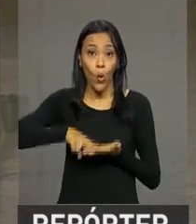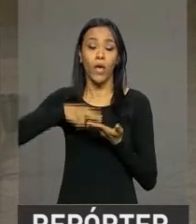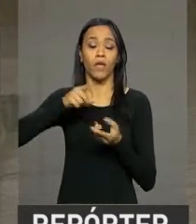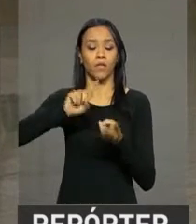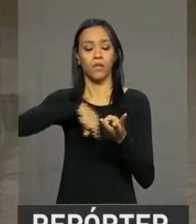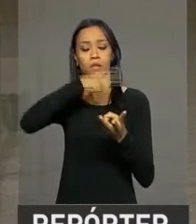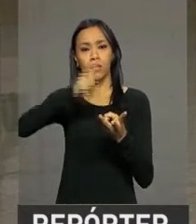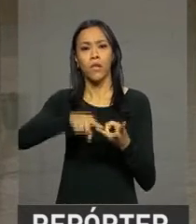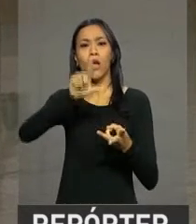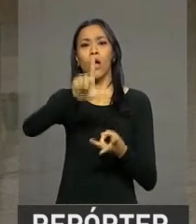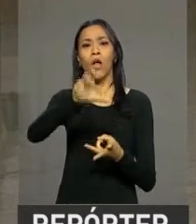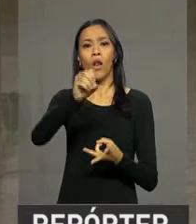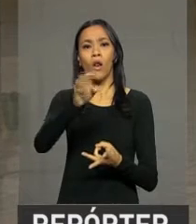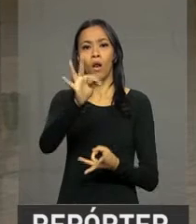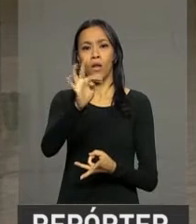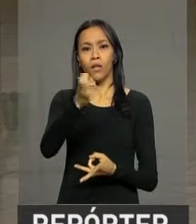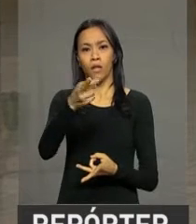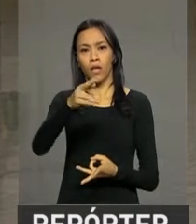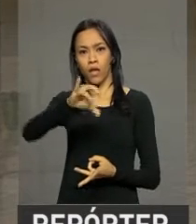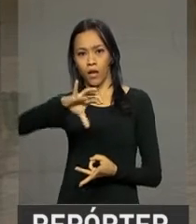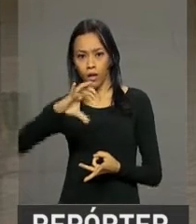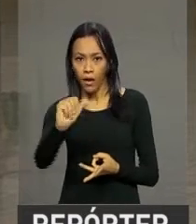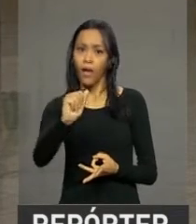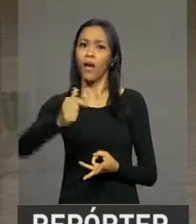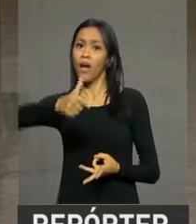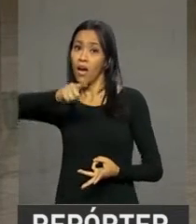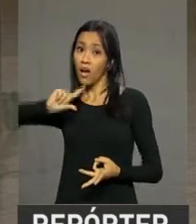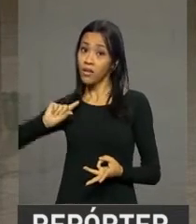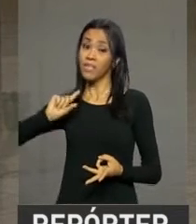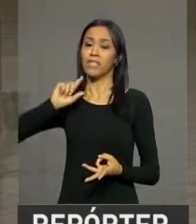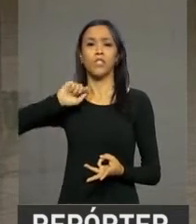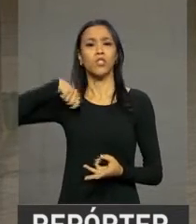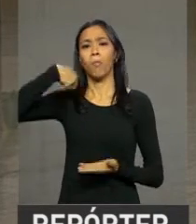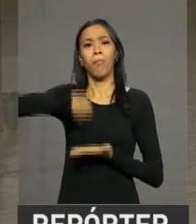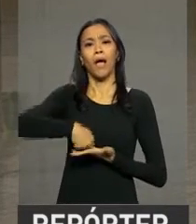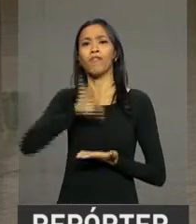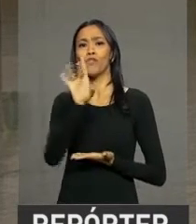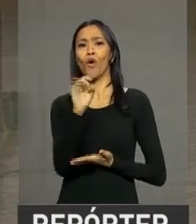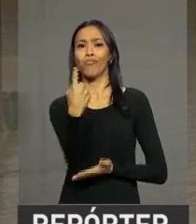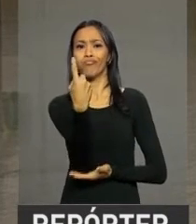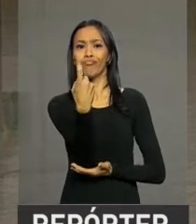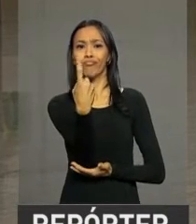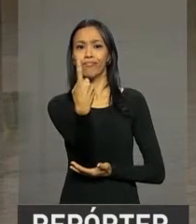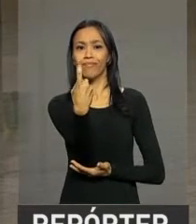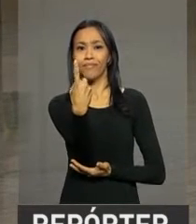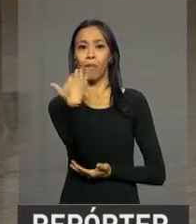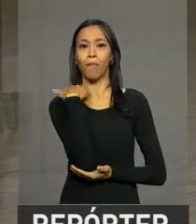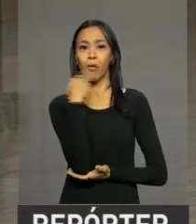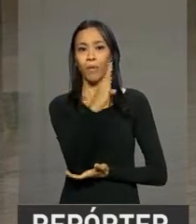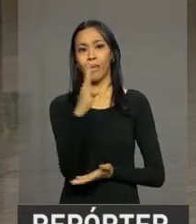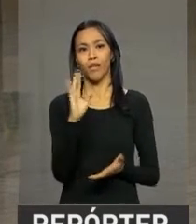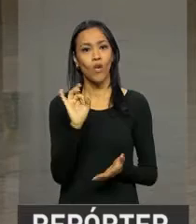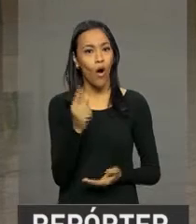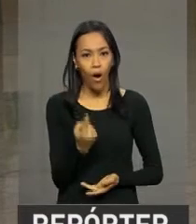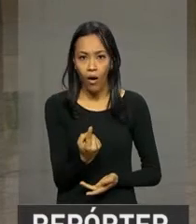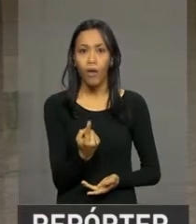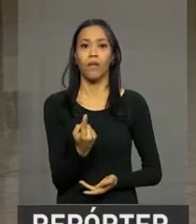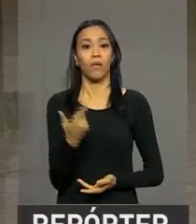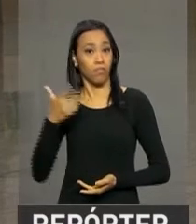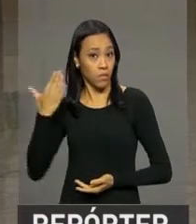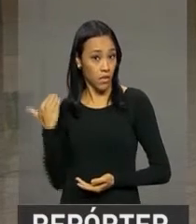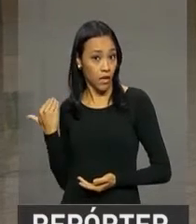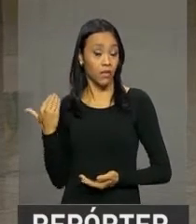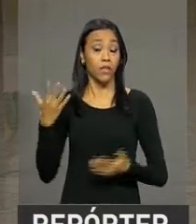caixas lotéricas antes em edições anteriores esse pagamento só podia ser feito no banco do brasil a gente lembra também que